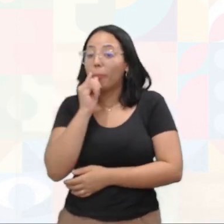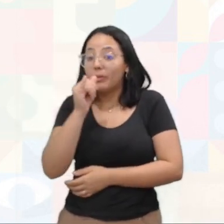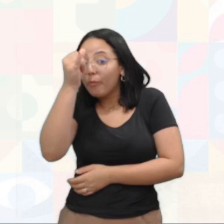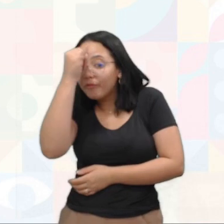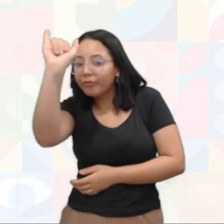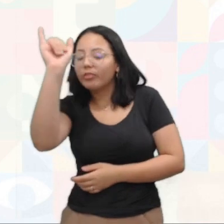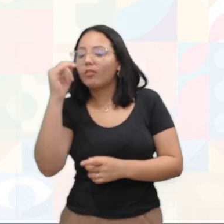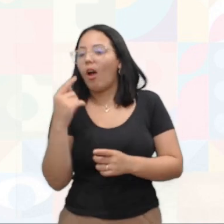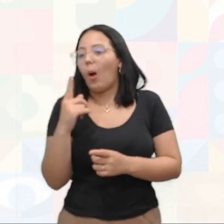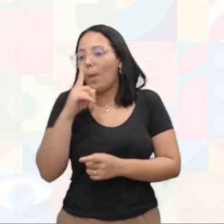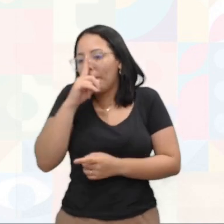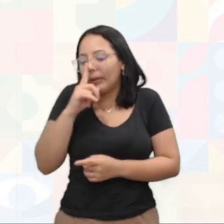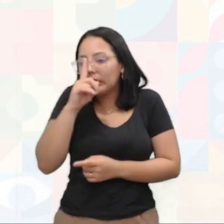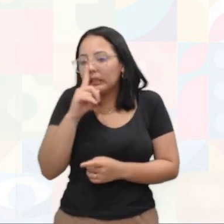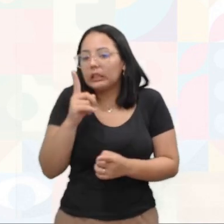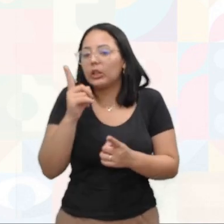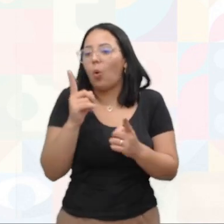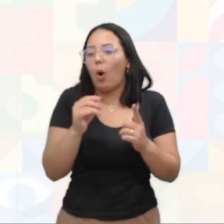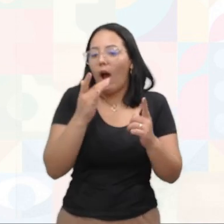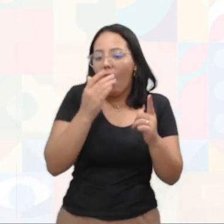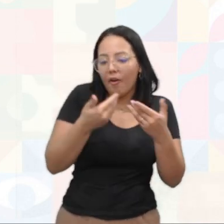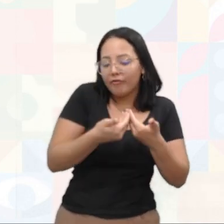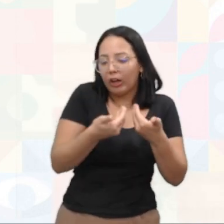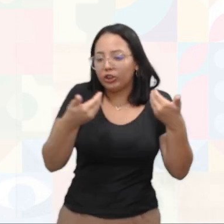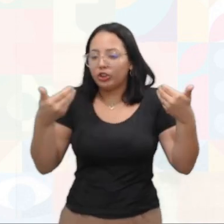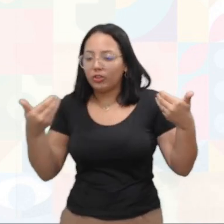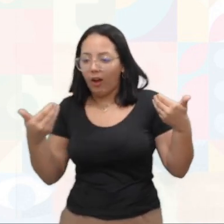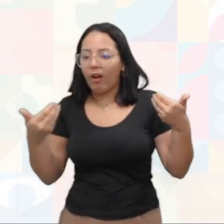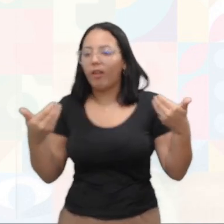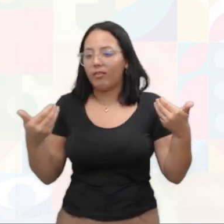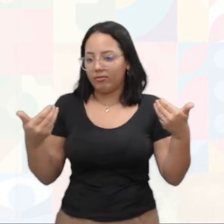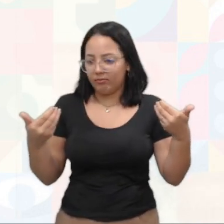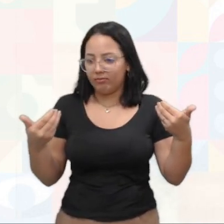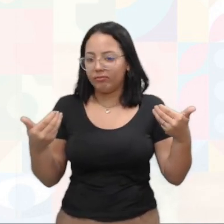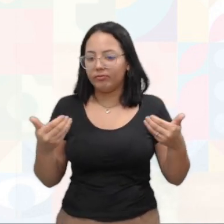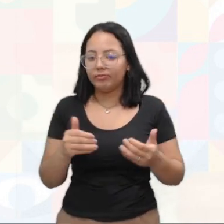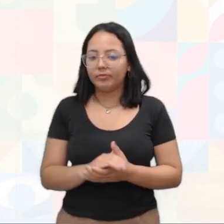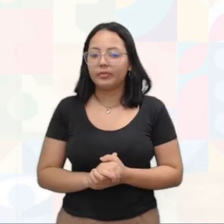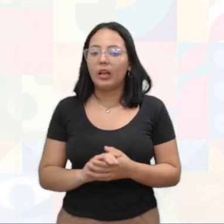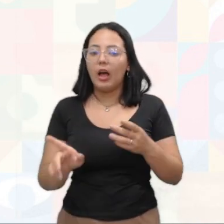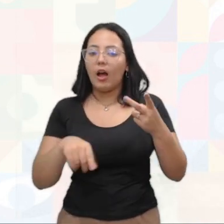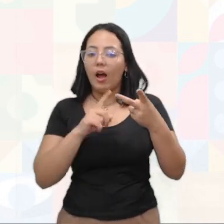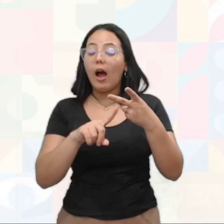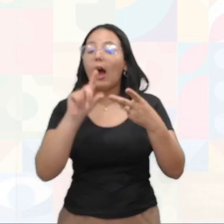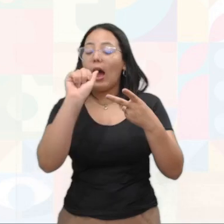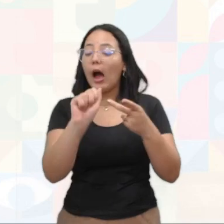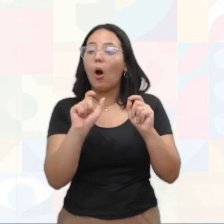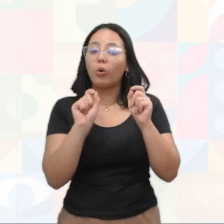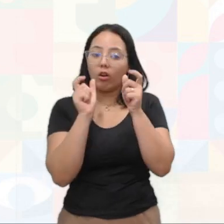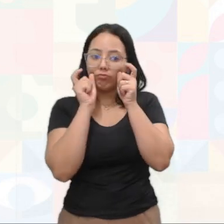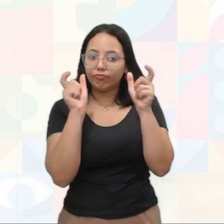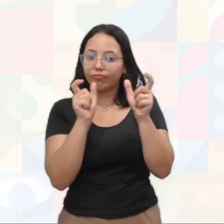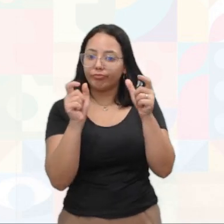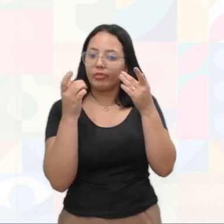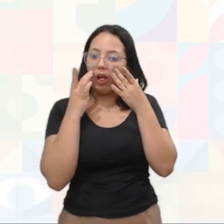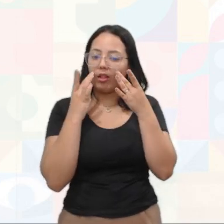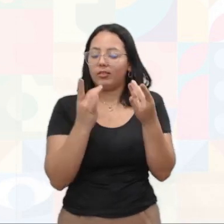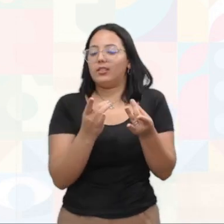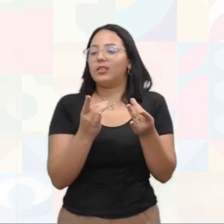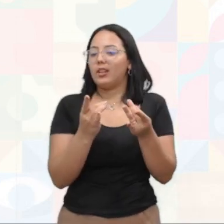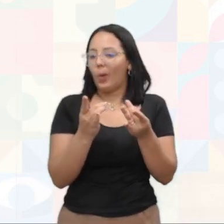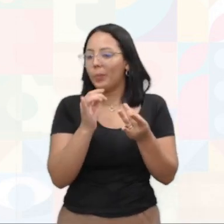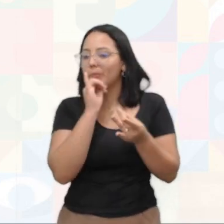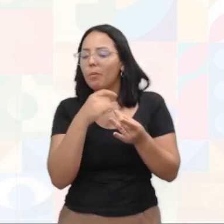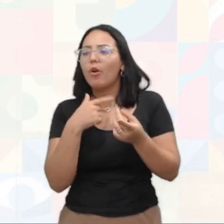perigo do acidentado ou o acidentado do perigo. A letra A, alertar. O que eu vou